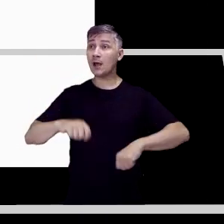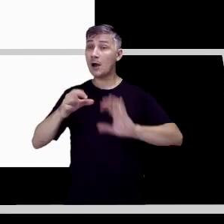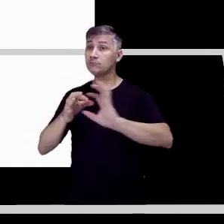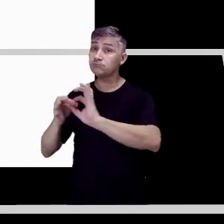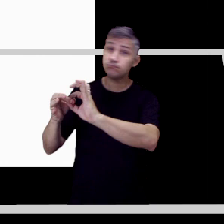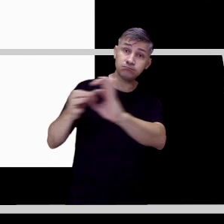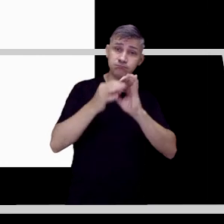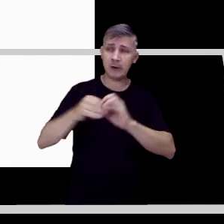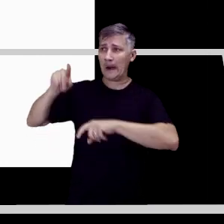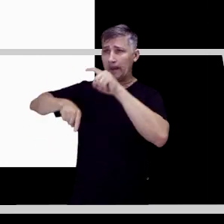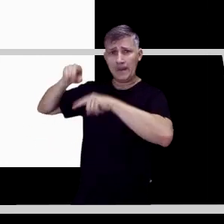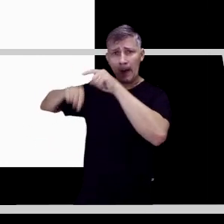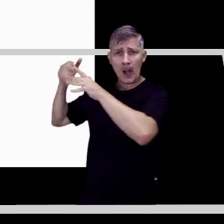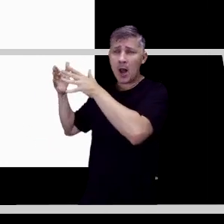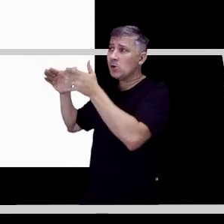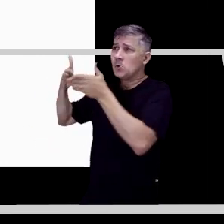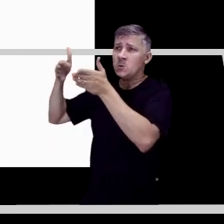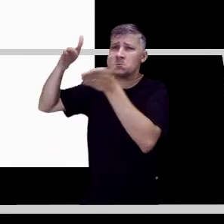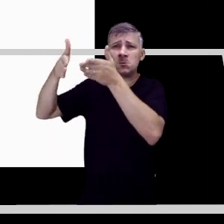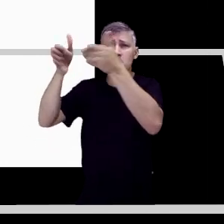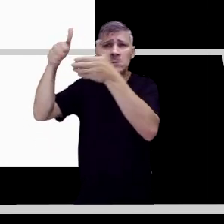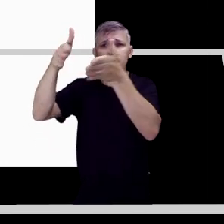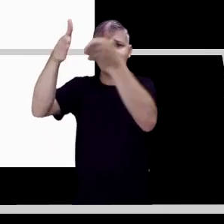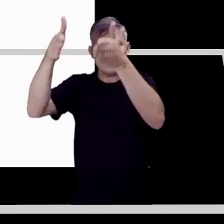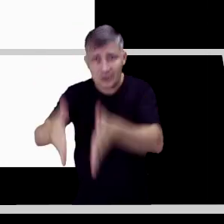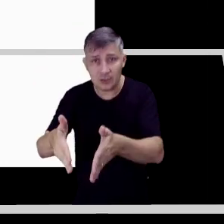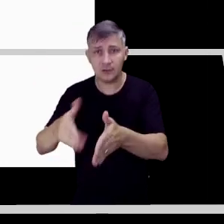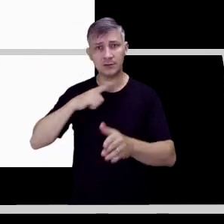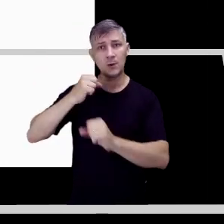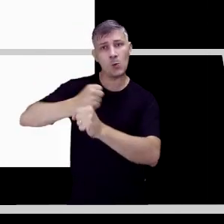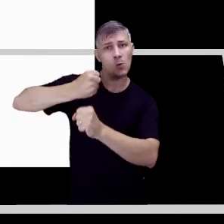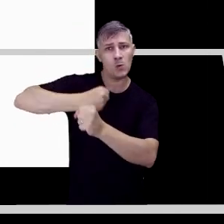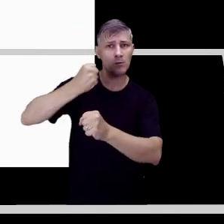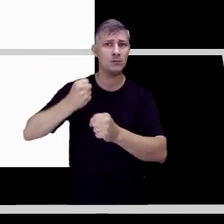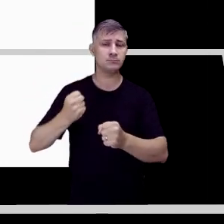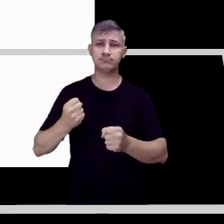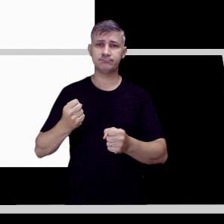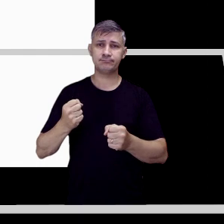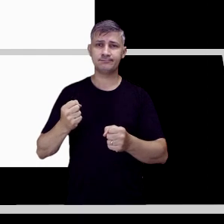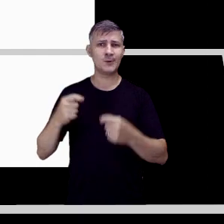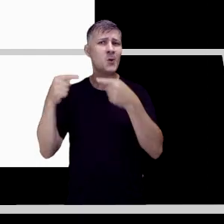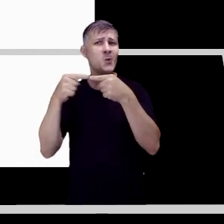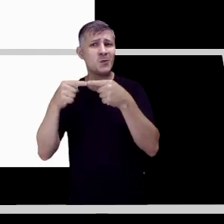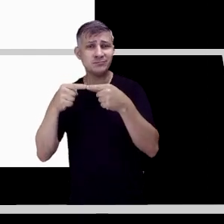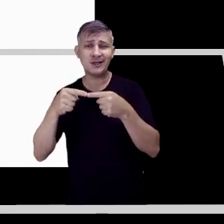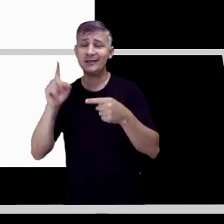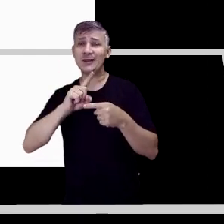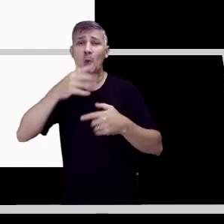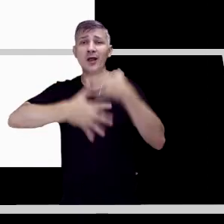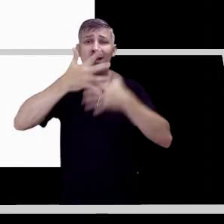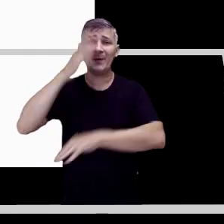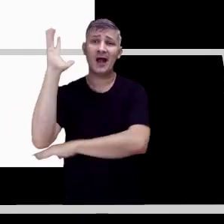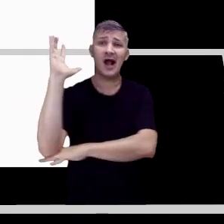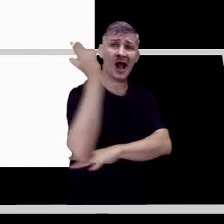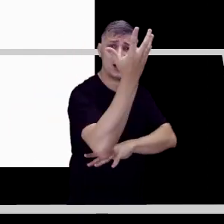poder chegar com esses materiais em lugares remotos e principalmente ter uma construção que interfere o mínimo